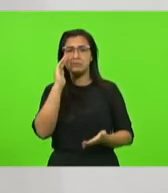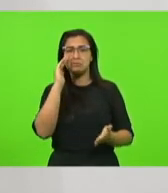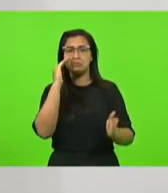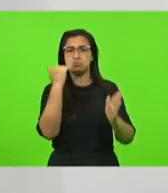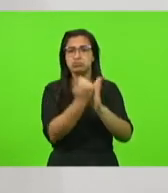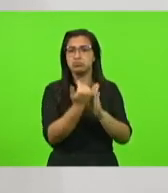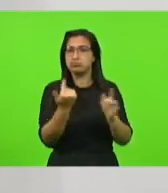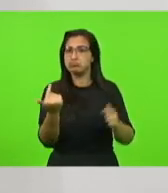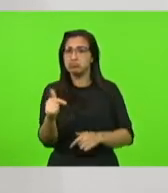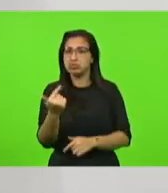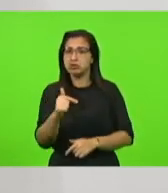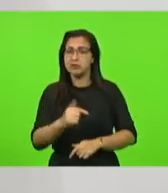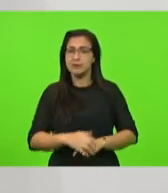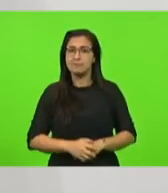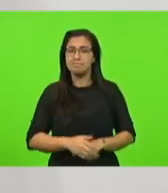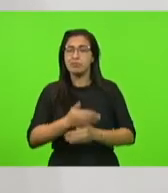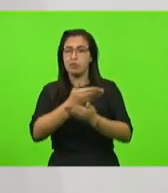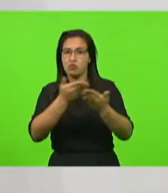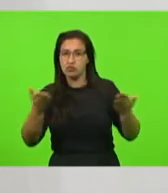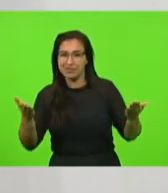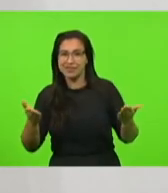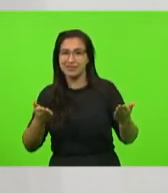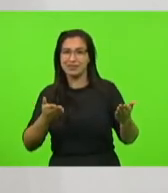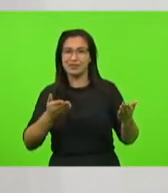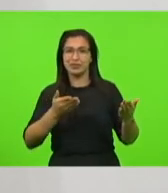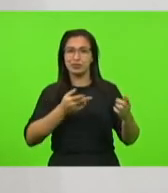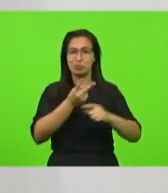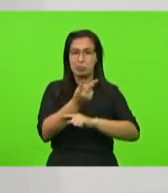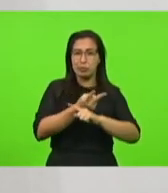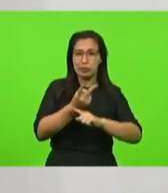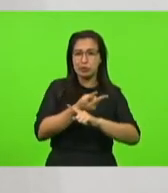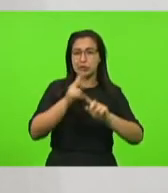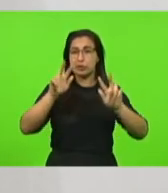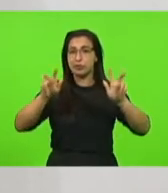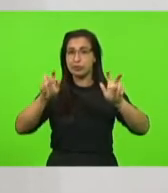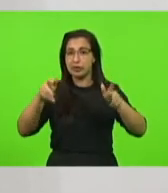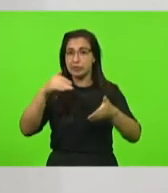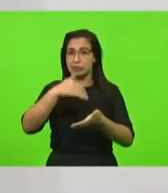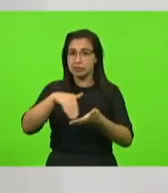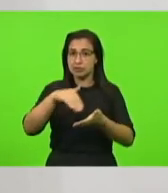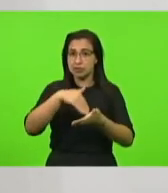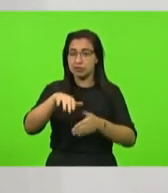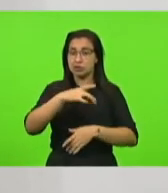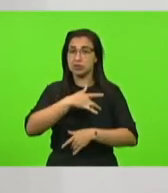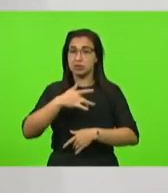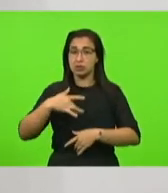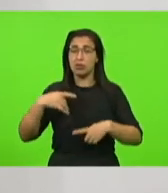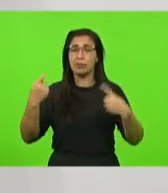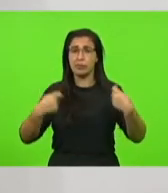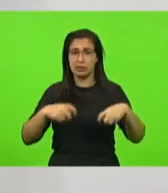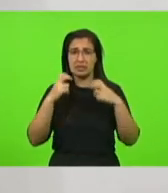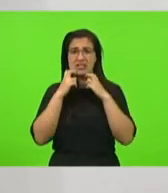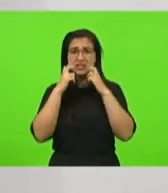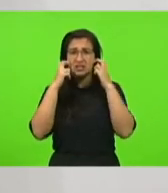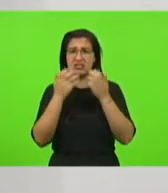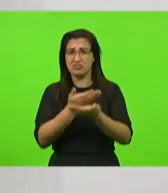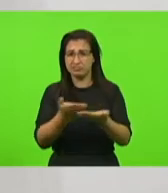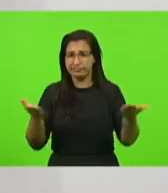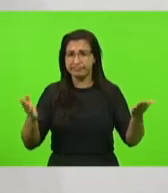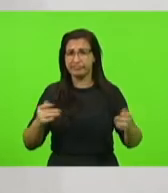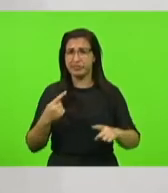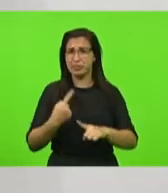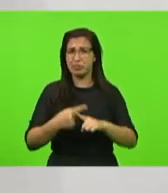nenhum. Vocês que estão apurando esse caso, aí na Secretaria da Saúde, deveriam se envergonhar de